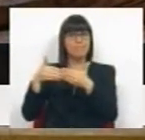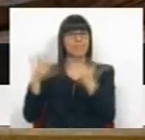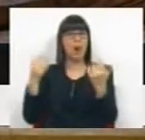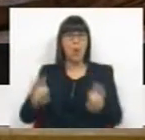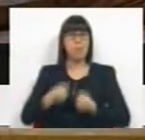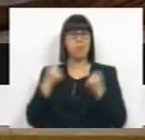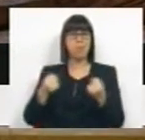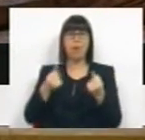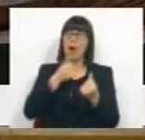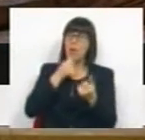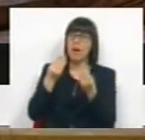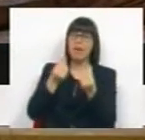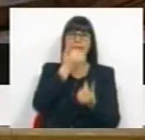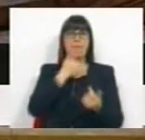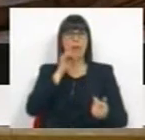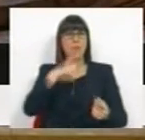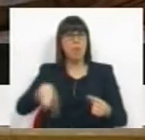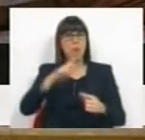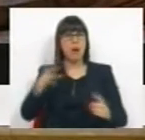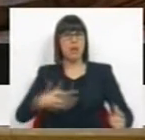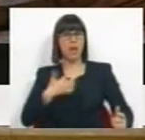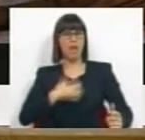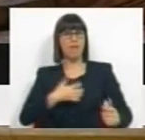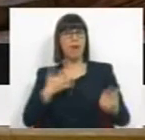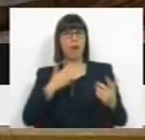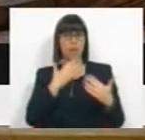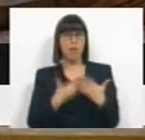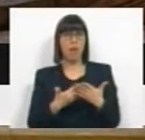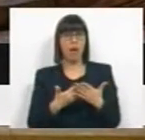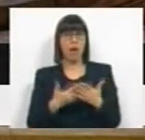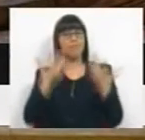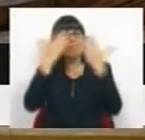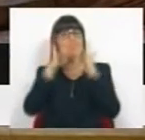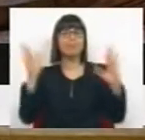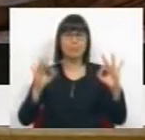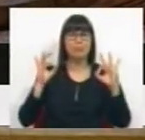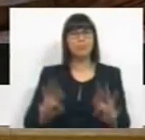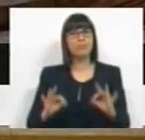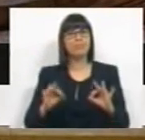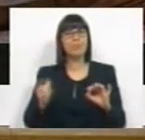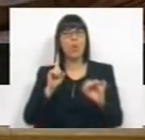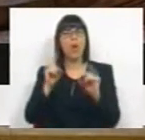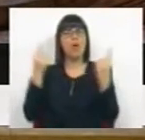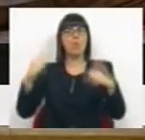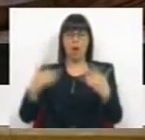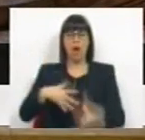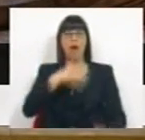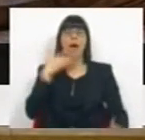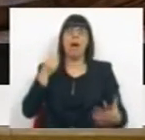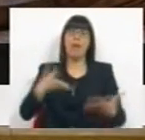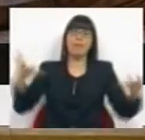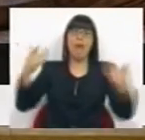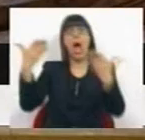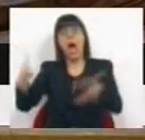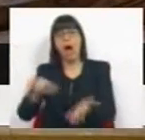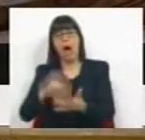sem conseguirem entender os sinais de descontentamento e de revolta que estão a gerar. Uma democracia que não se limite a lamentar a